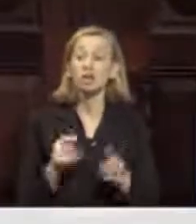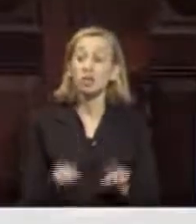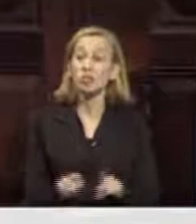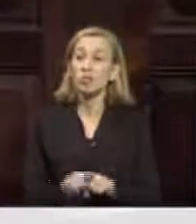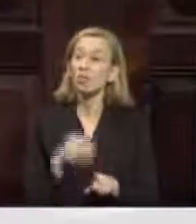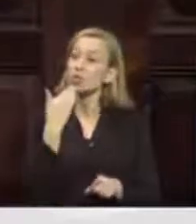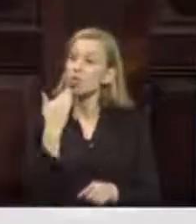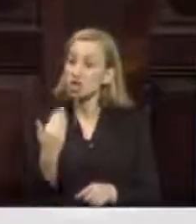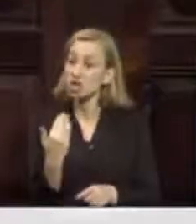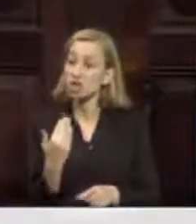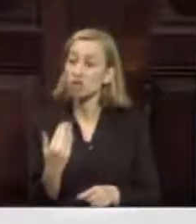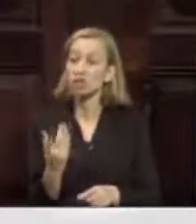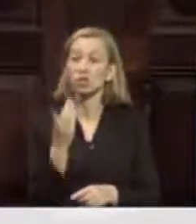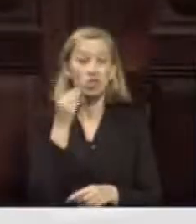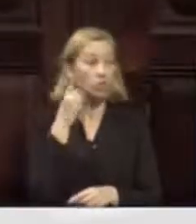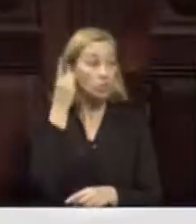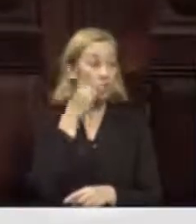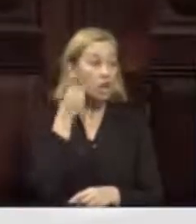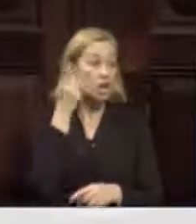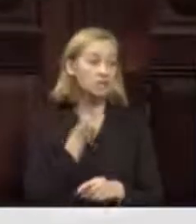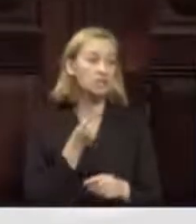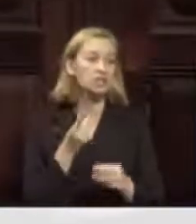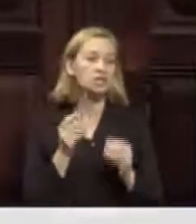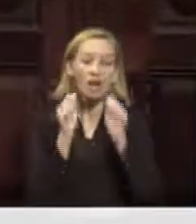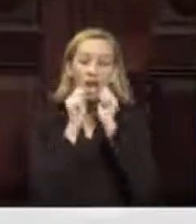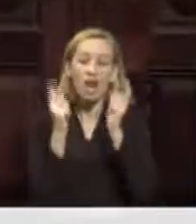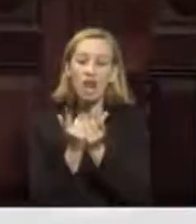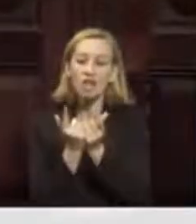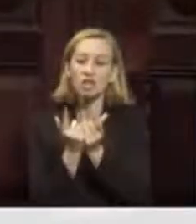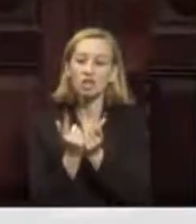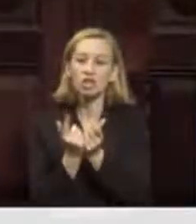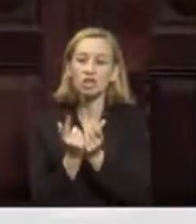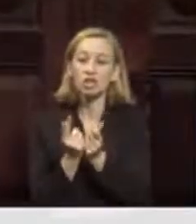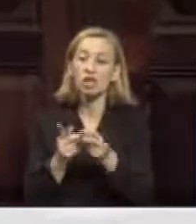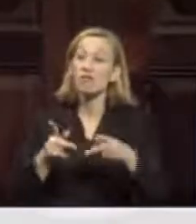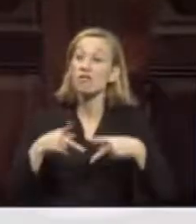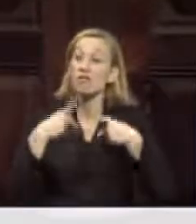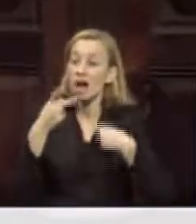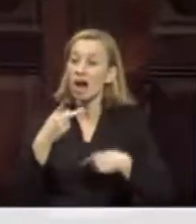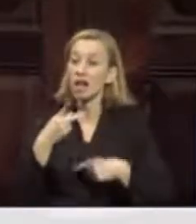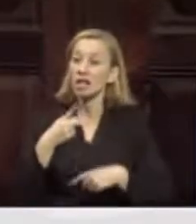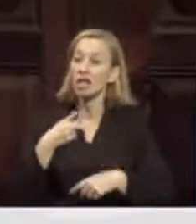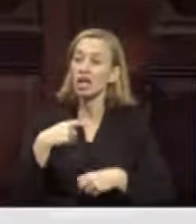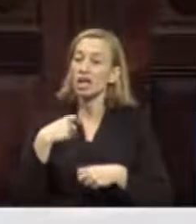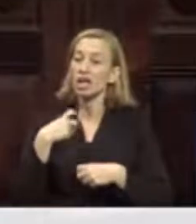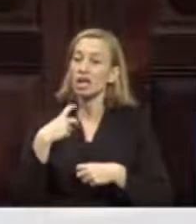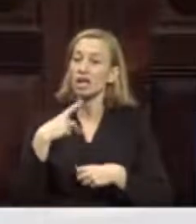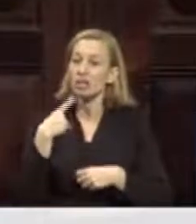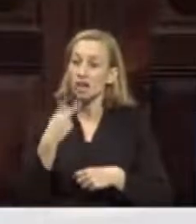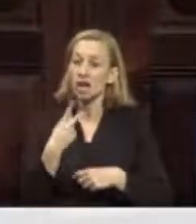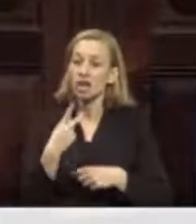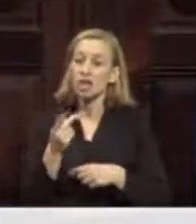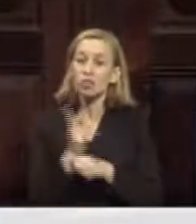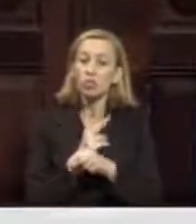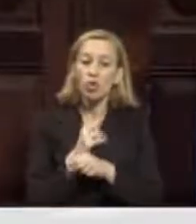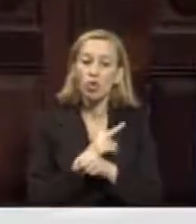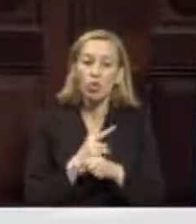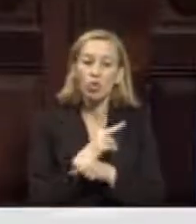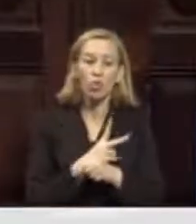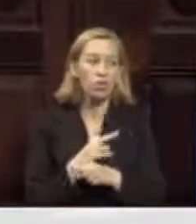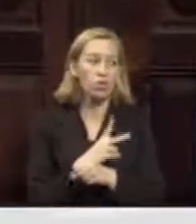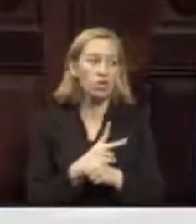para que os deputados e deputadas desta casa se debrucem em cima dessa matéria e procurem realmente